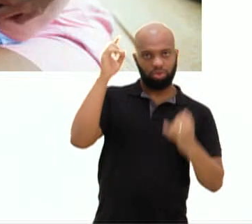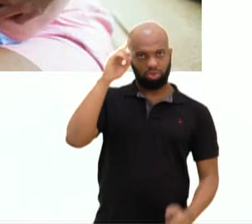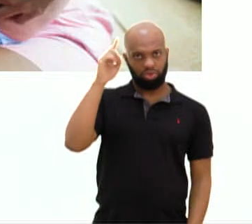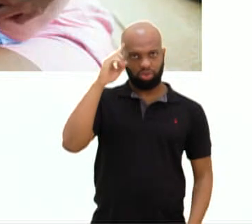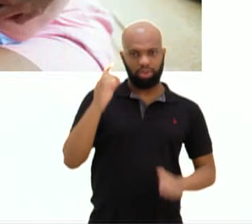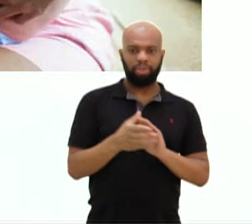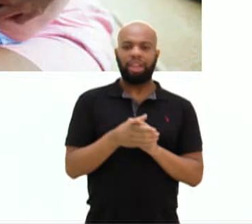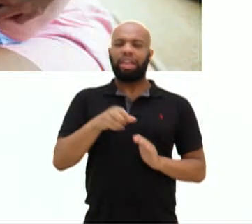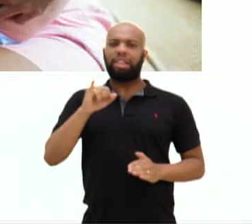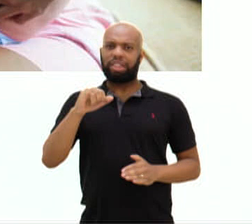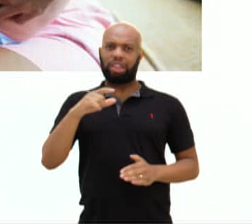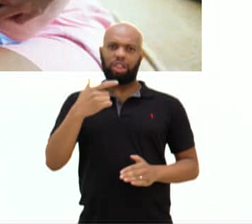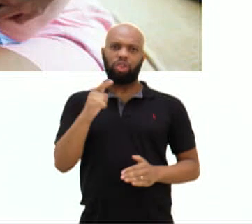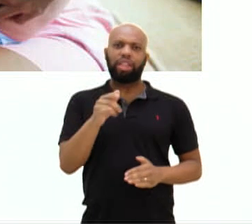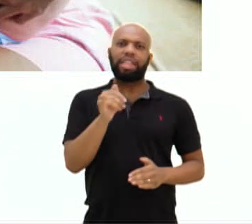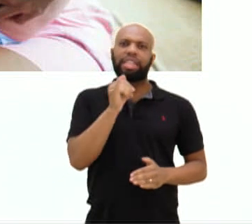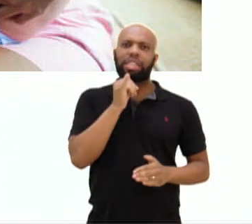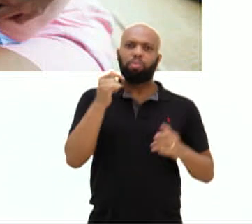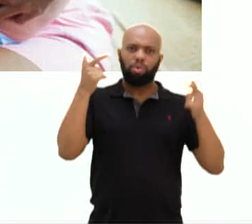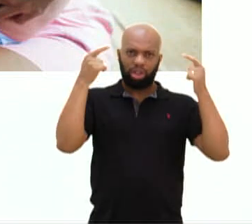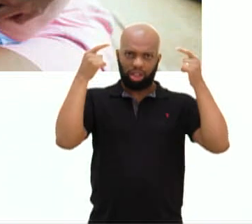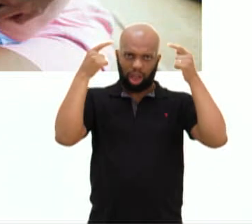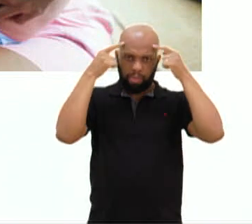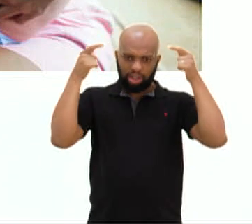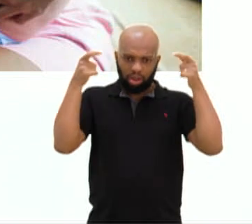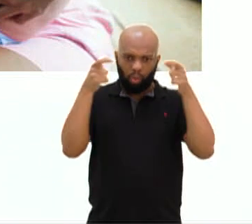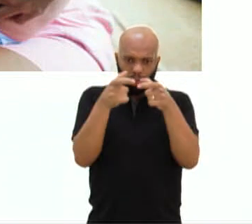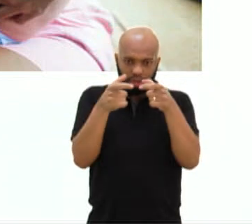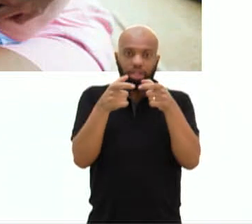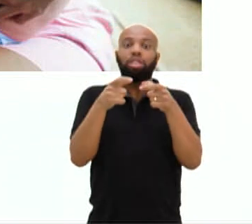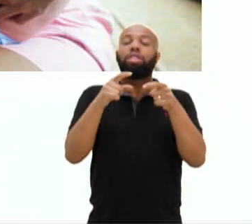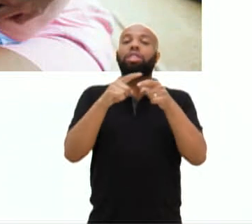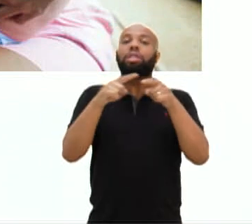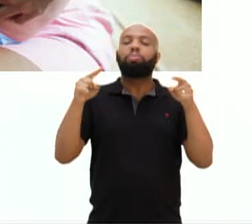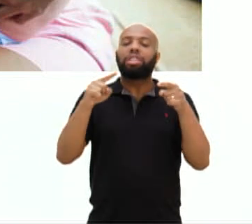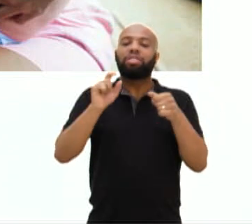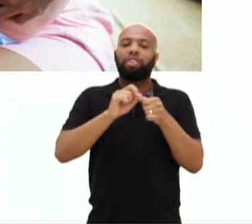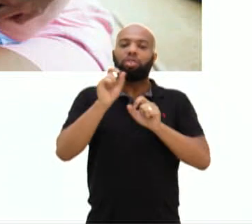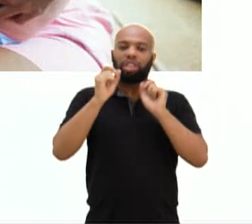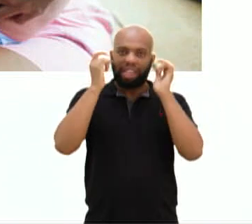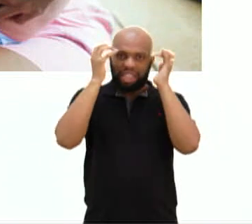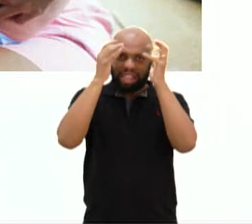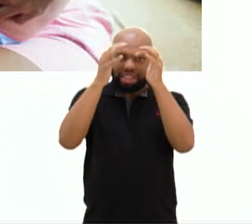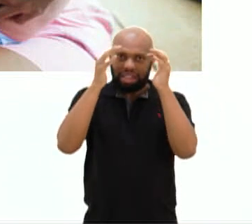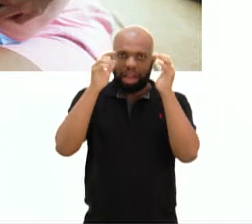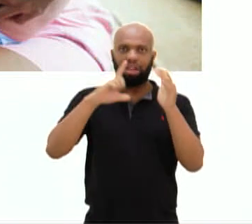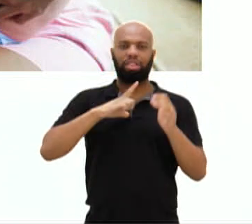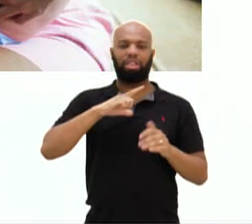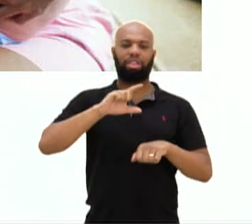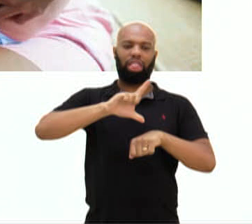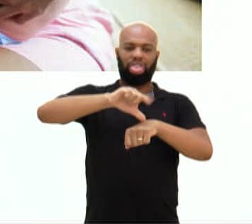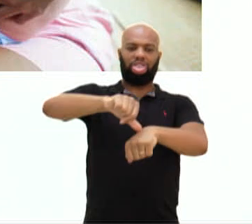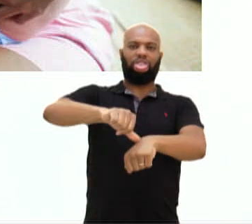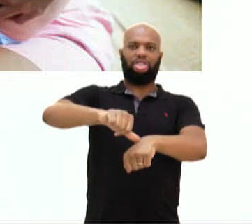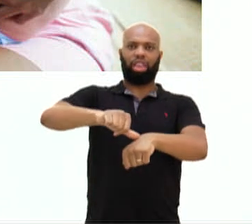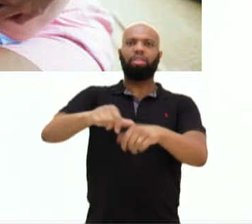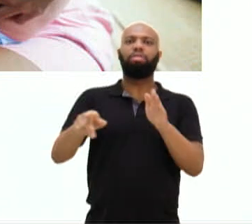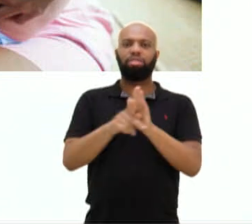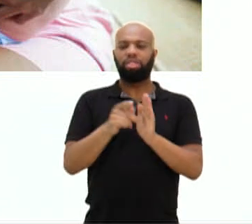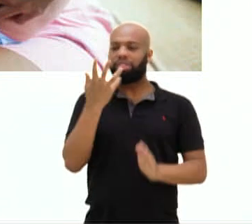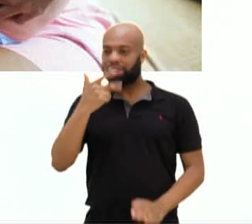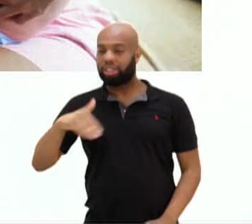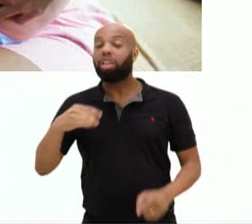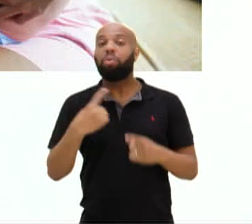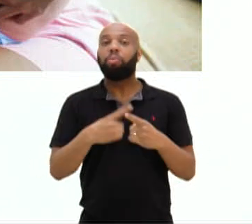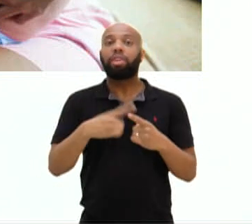não causa microcefalia, Zika atrasa cérebro de crianças. Bebês cujas mães tiveram a doença na gestação